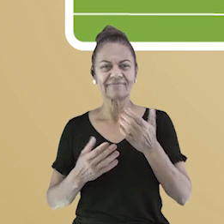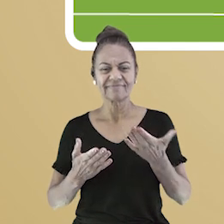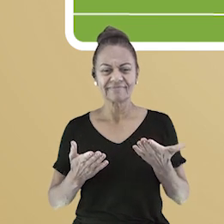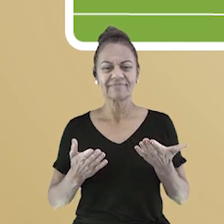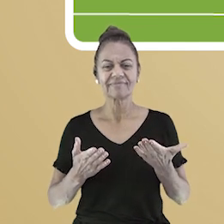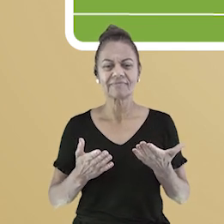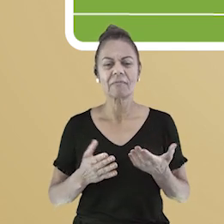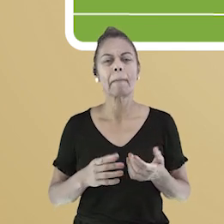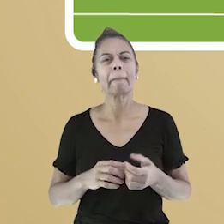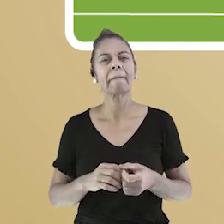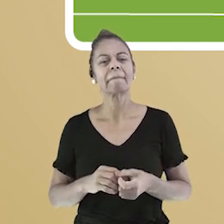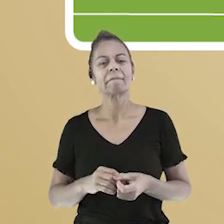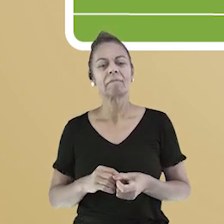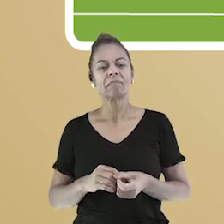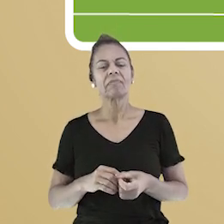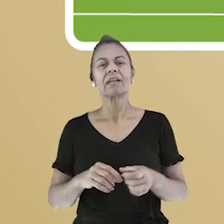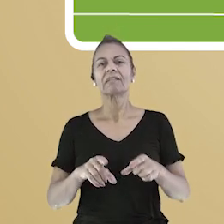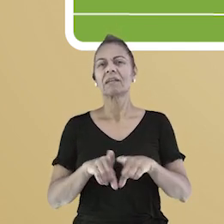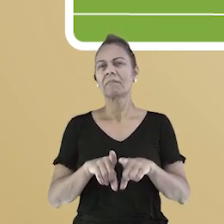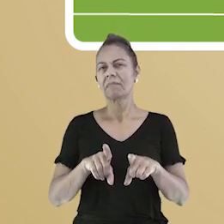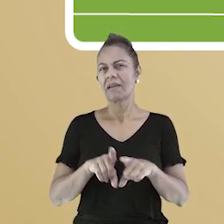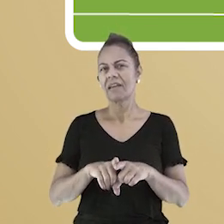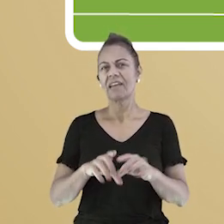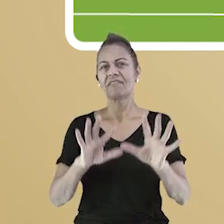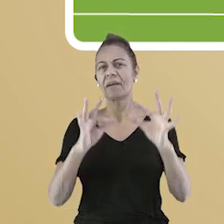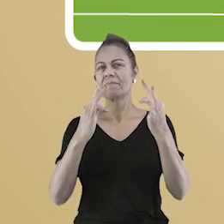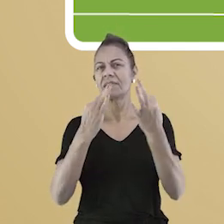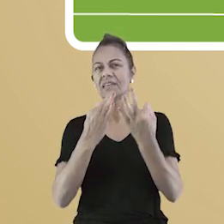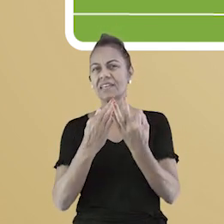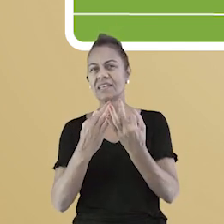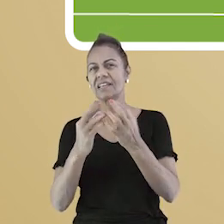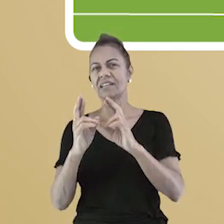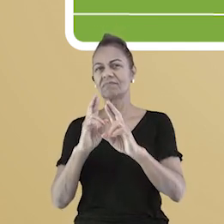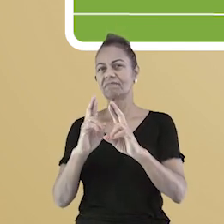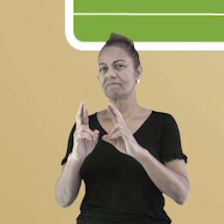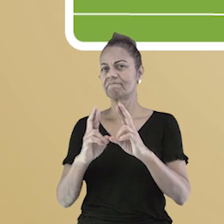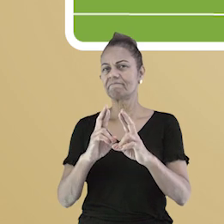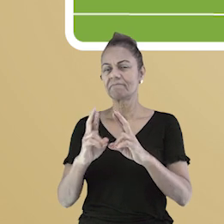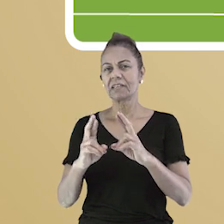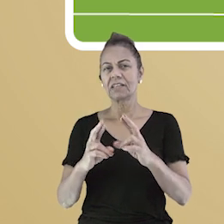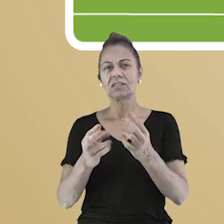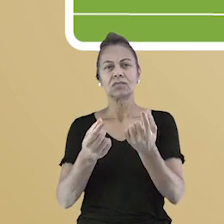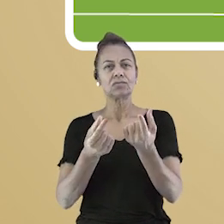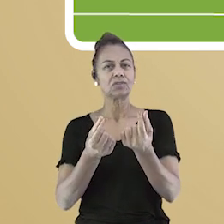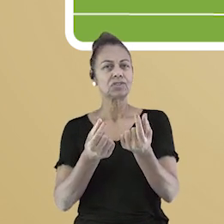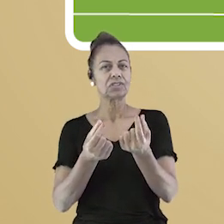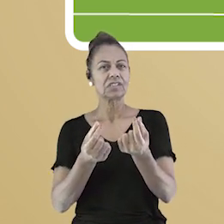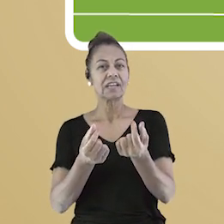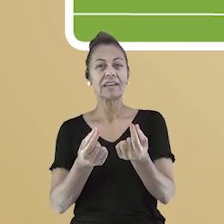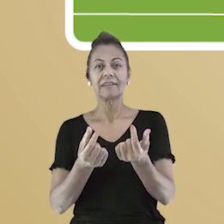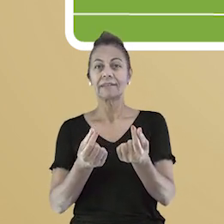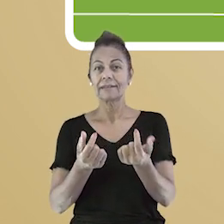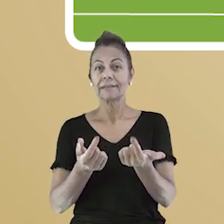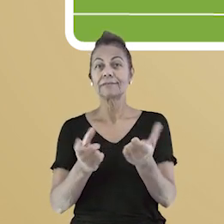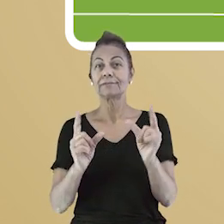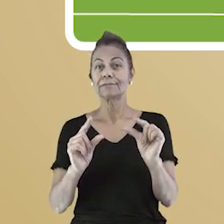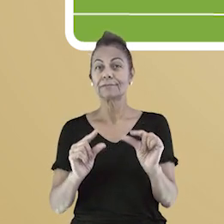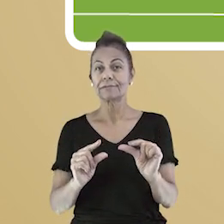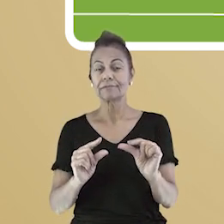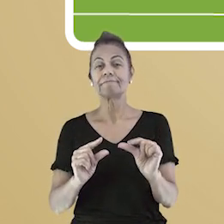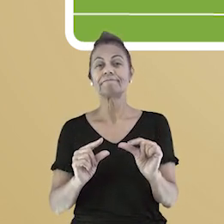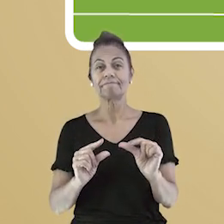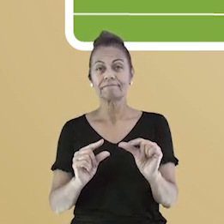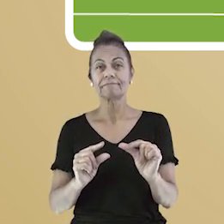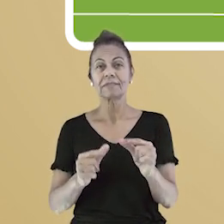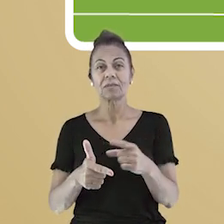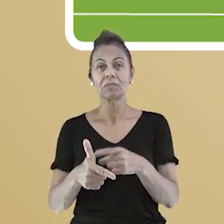dela ainda está em curso. A interrupção dos estudos, dependência econômica familiar e perpetuação da condição financeira